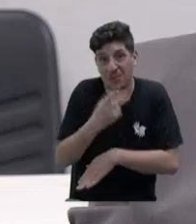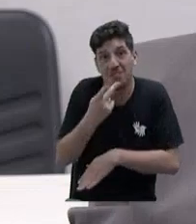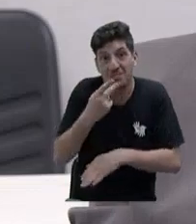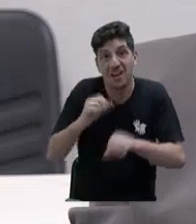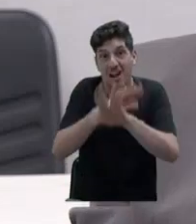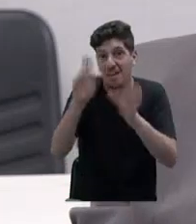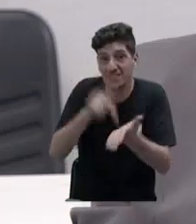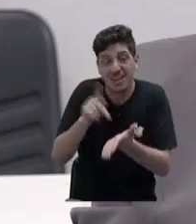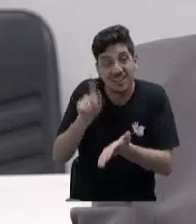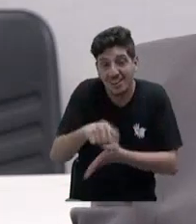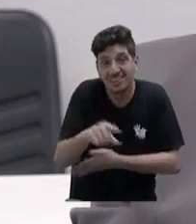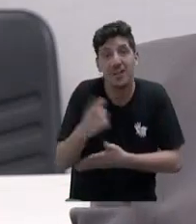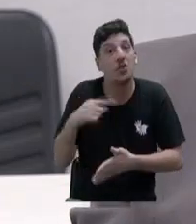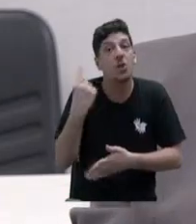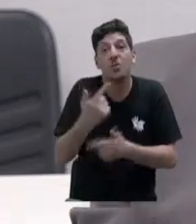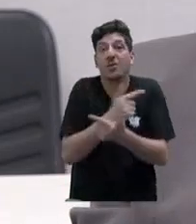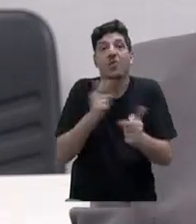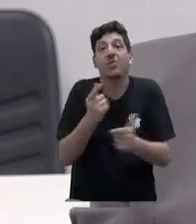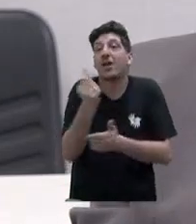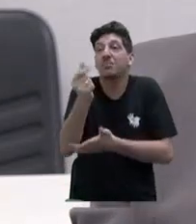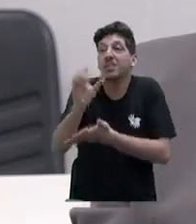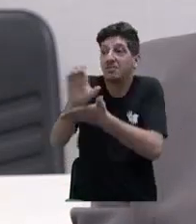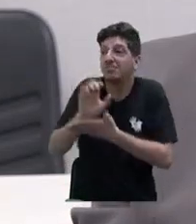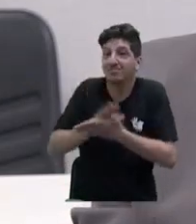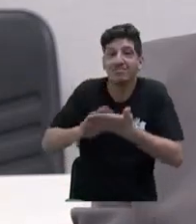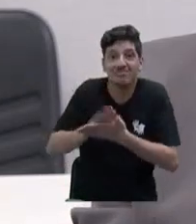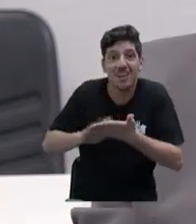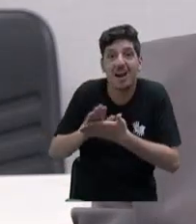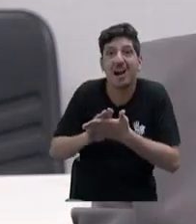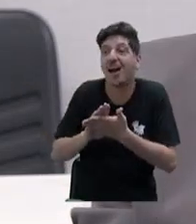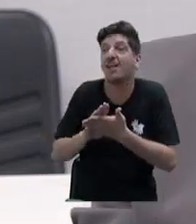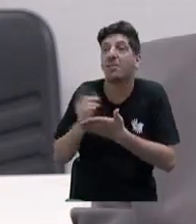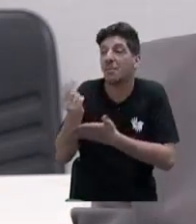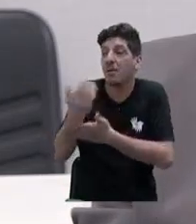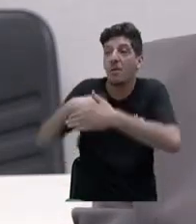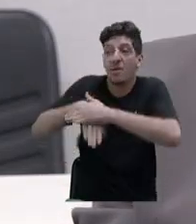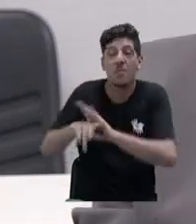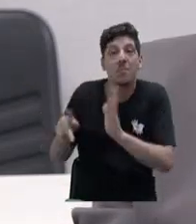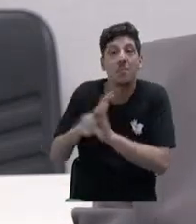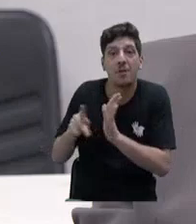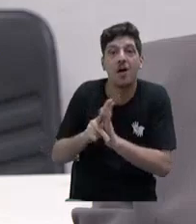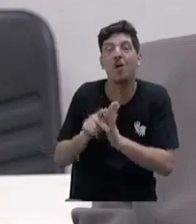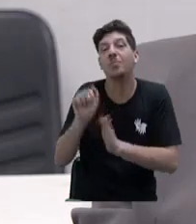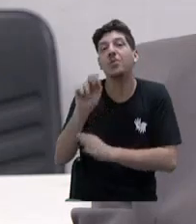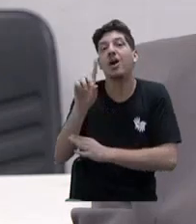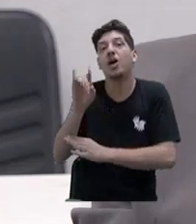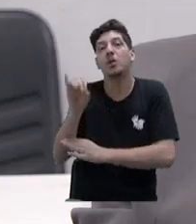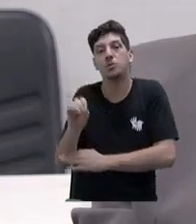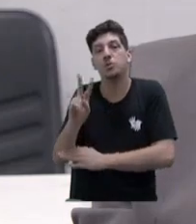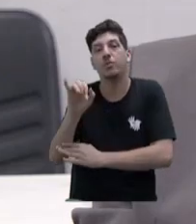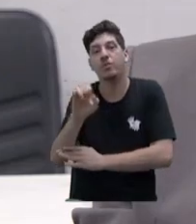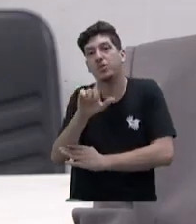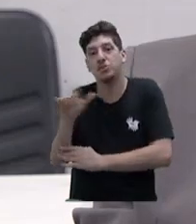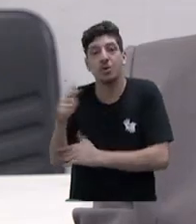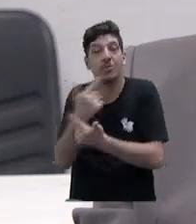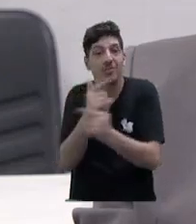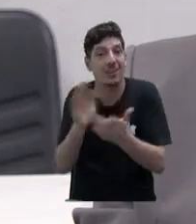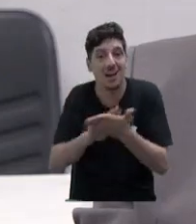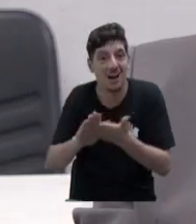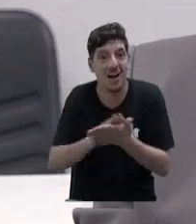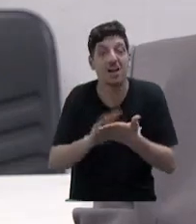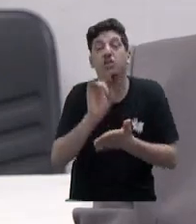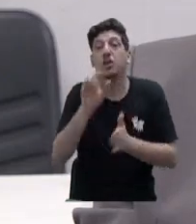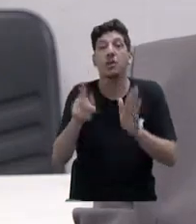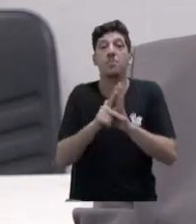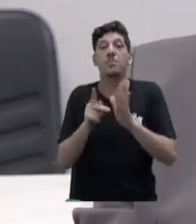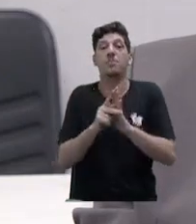você. Nós não temos recurso no fundo de audiovisual hoje. O recurso que nós temos é da nossa lei de incentivo e do Fundo Estadual de